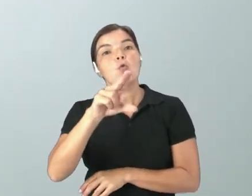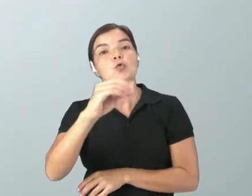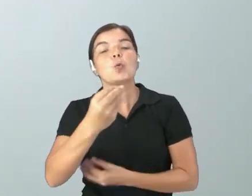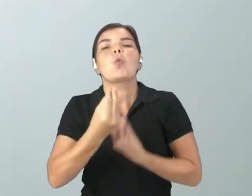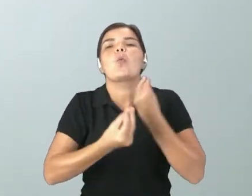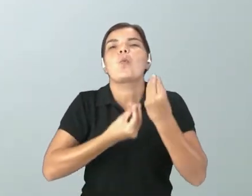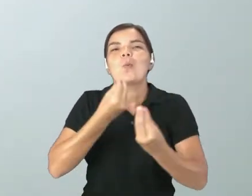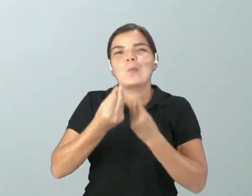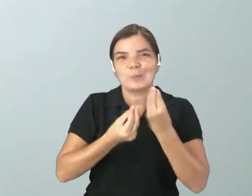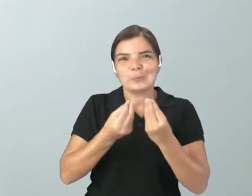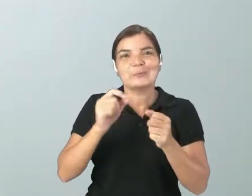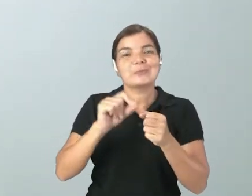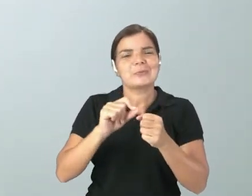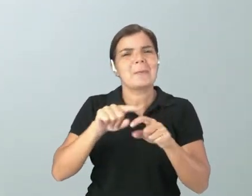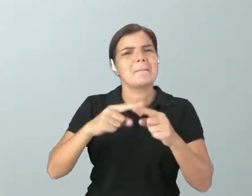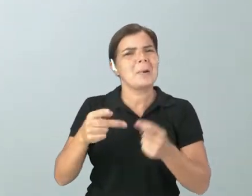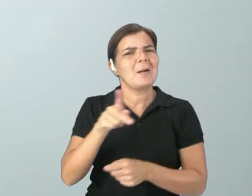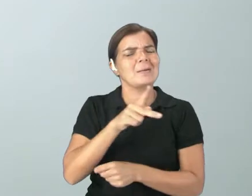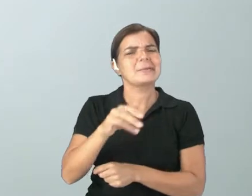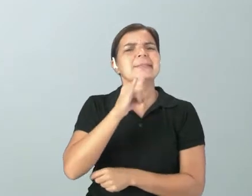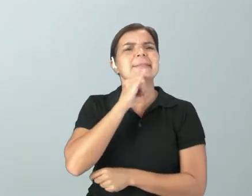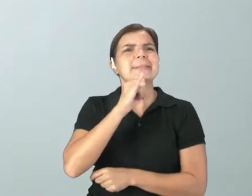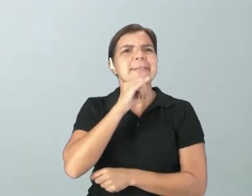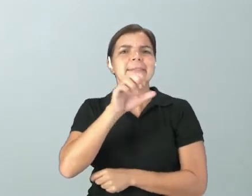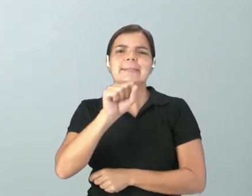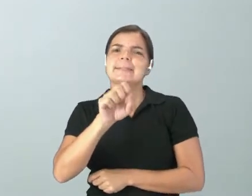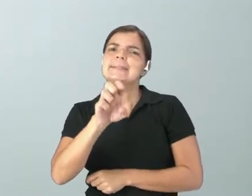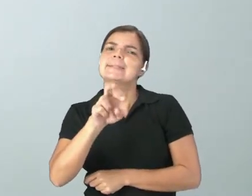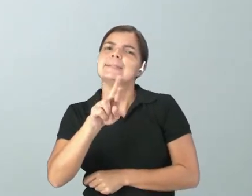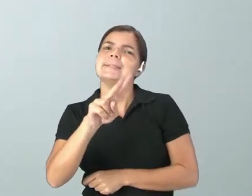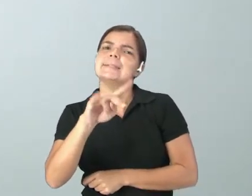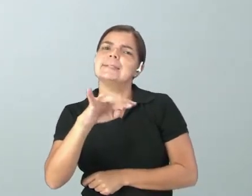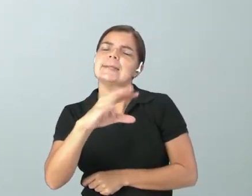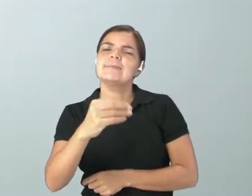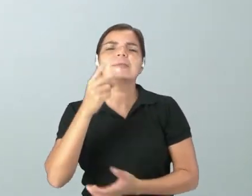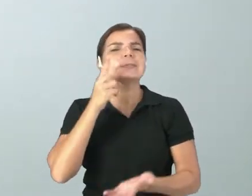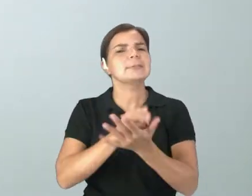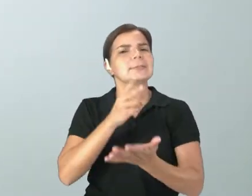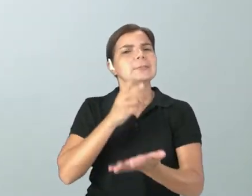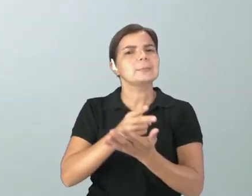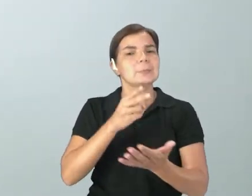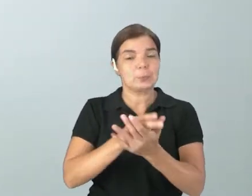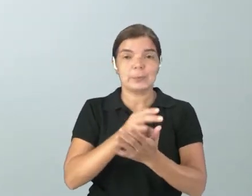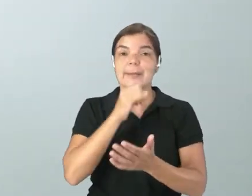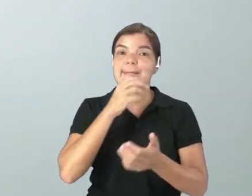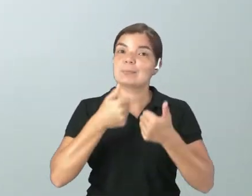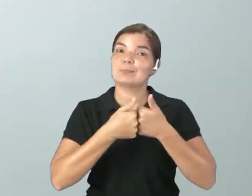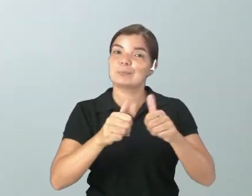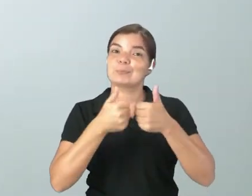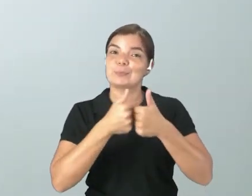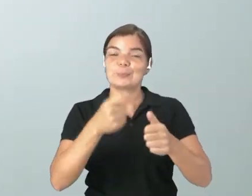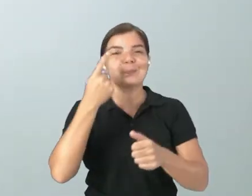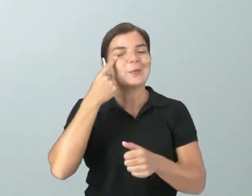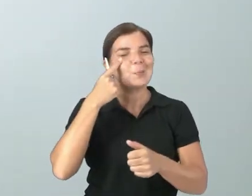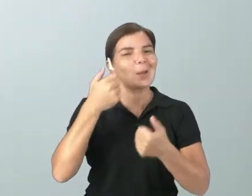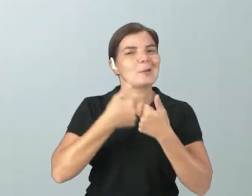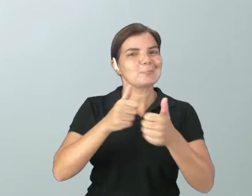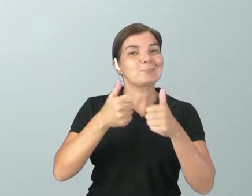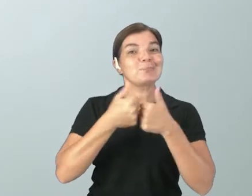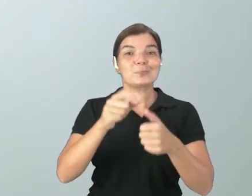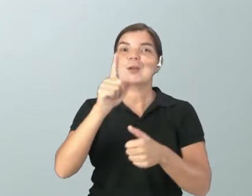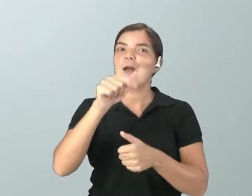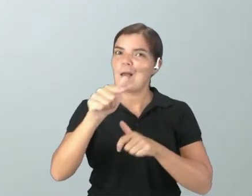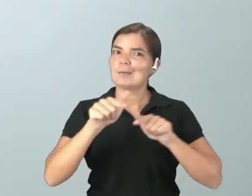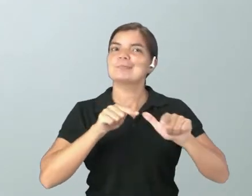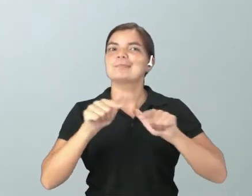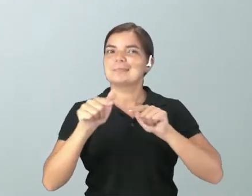laranja. Professor, um exemplo de serviço, um exemplo de serviço que a gente vê diariamente, o transporte público. Sabe você pegar um ônibus? É um